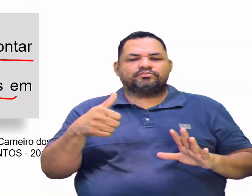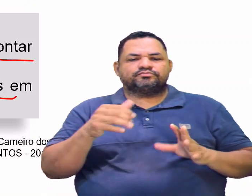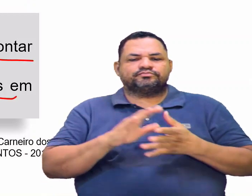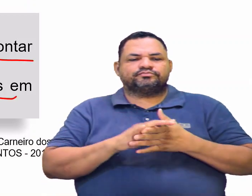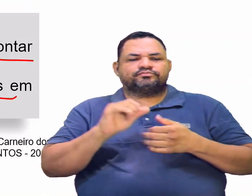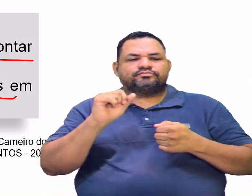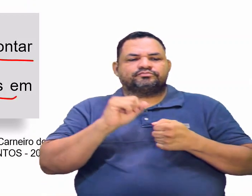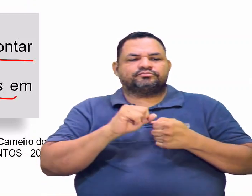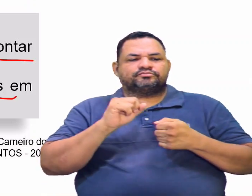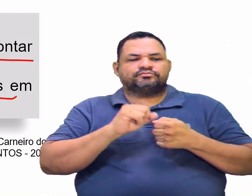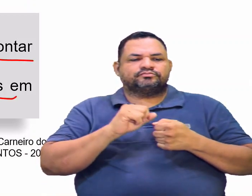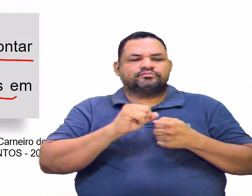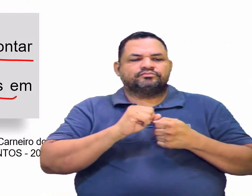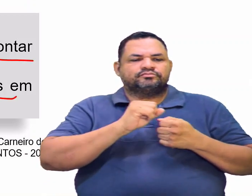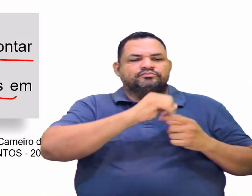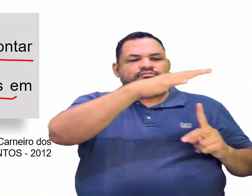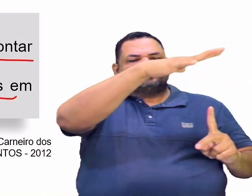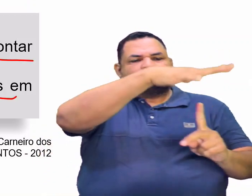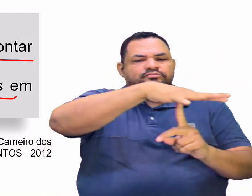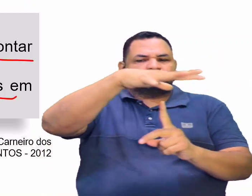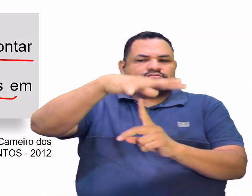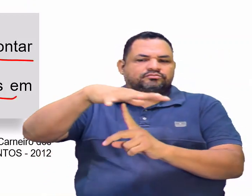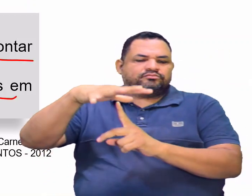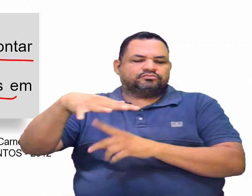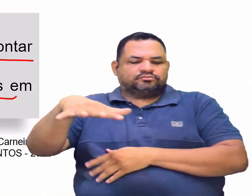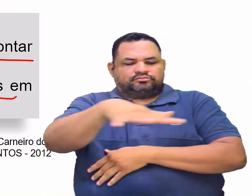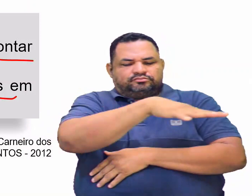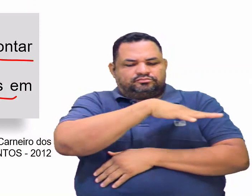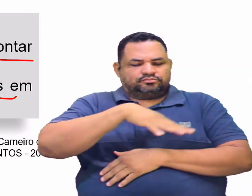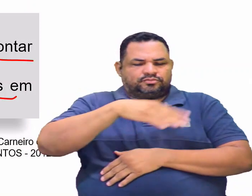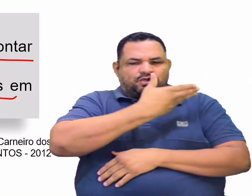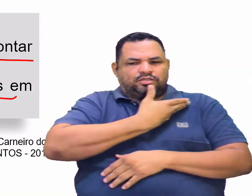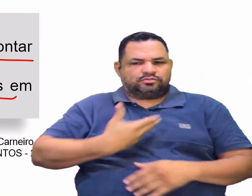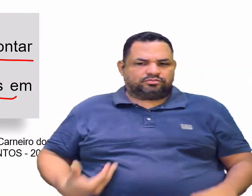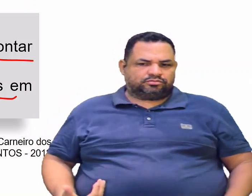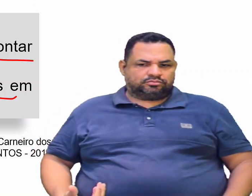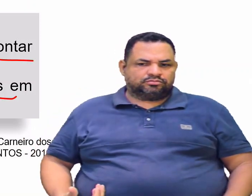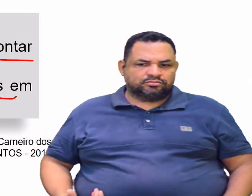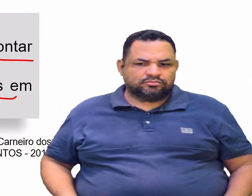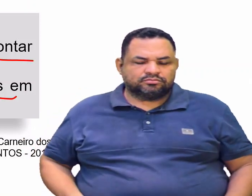eram realizadas em feiras ou locais públicos.